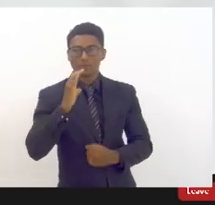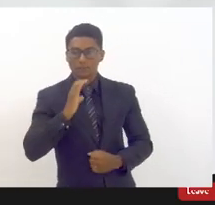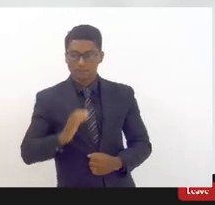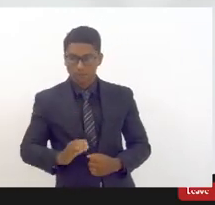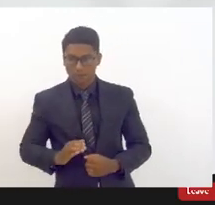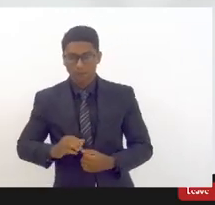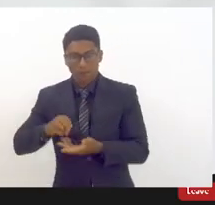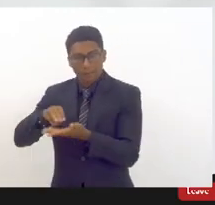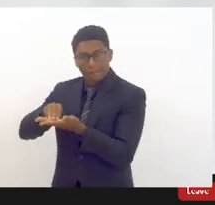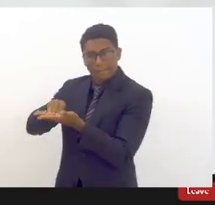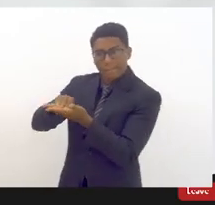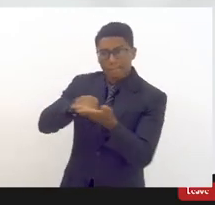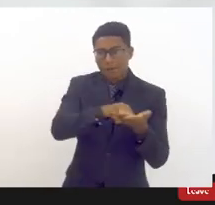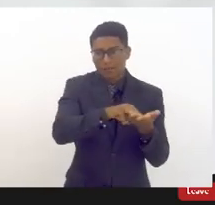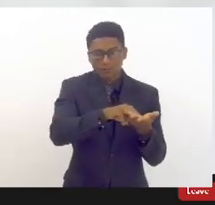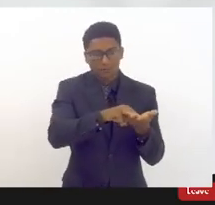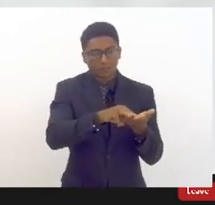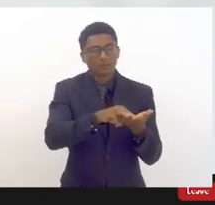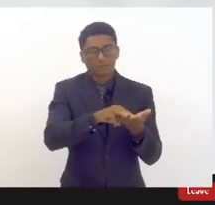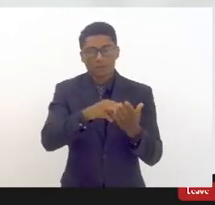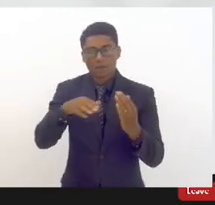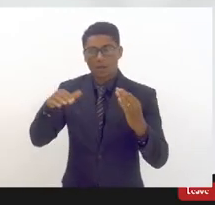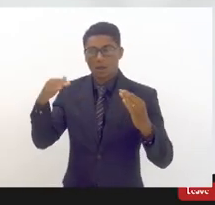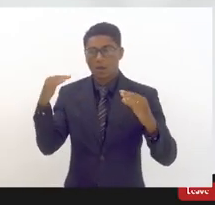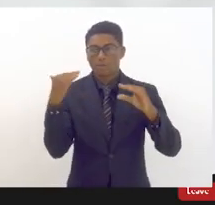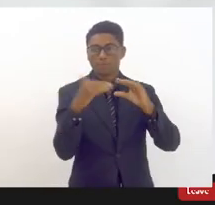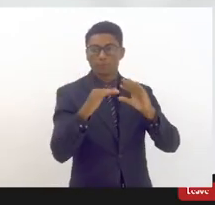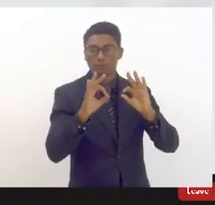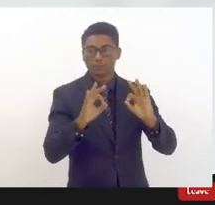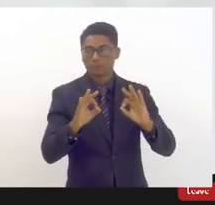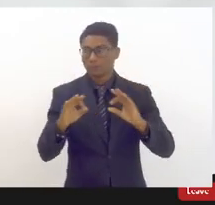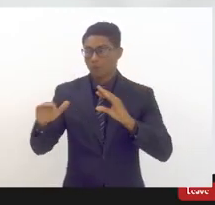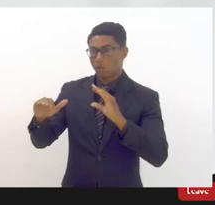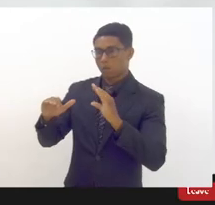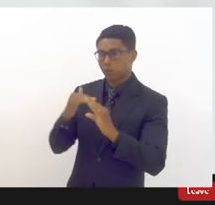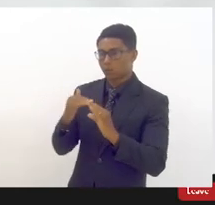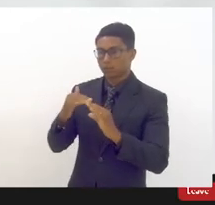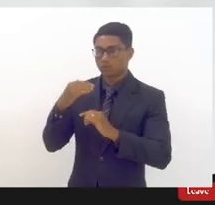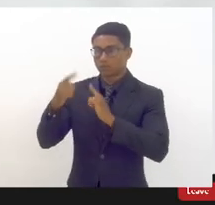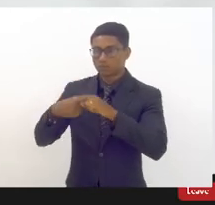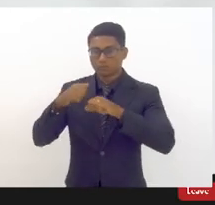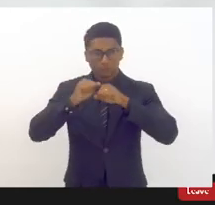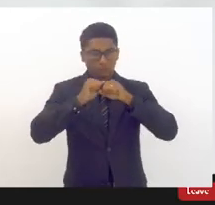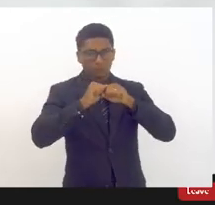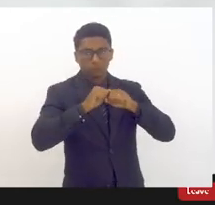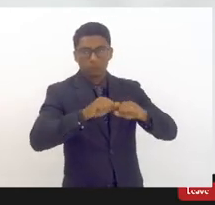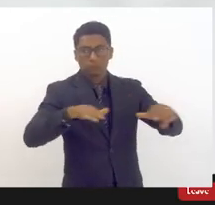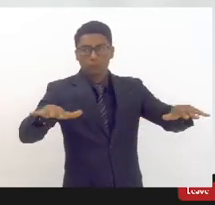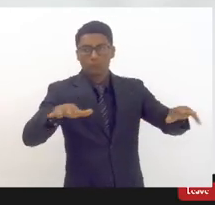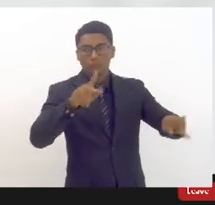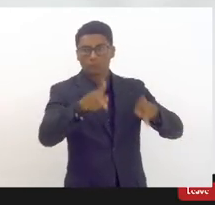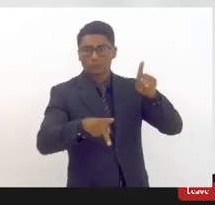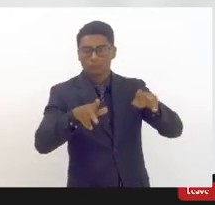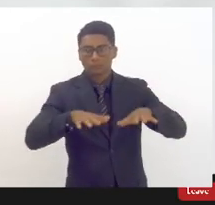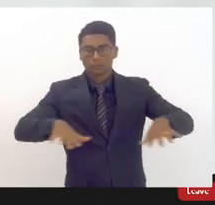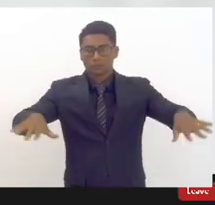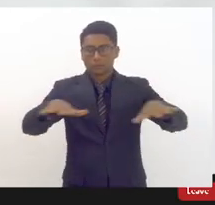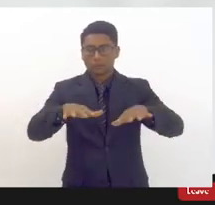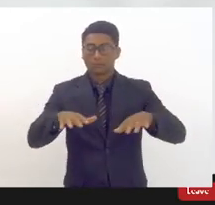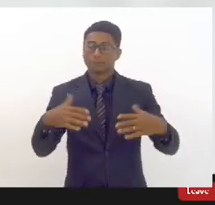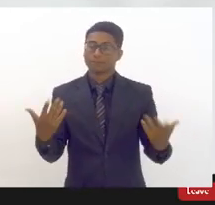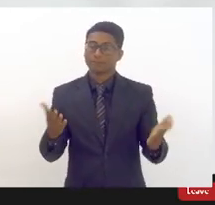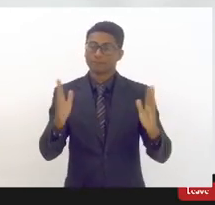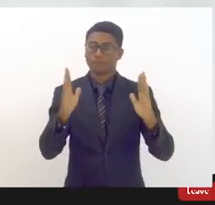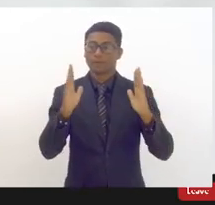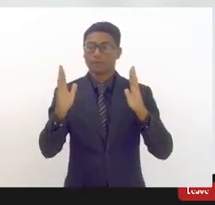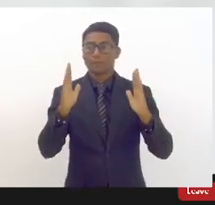áreas, no polígono que vai ser estabelecido como um polígono para receber as mensagens. Então, o próprio prazo de... As